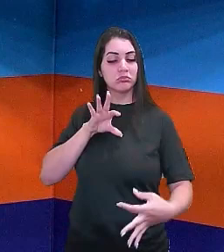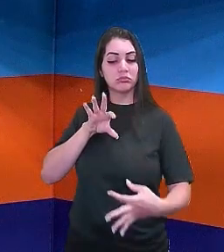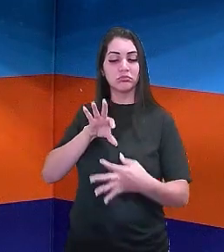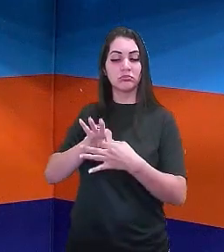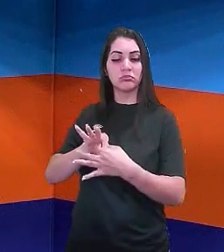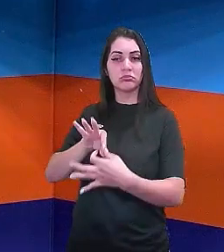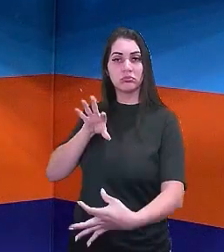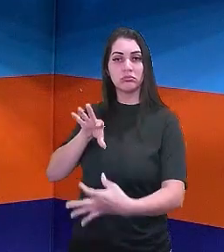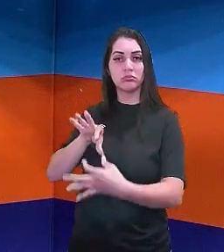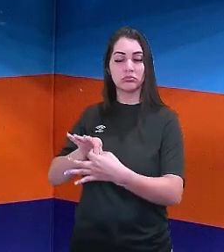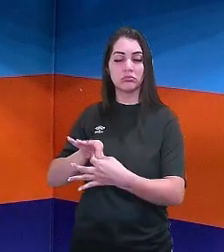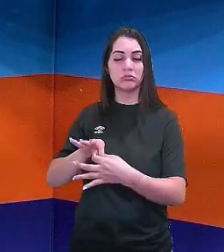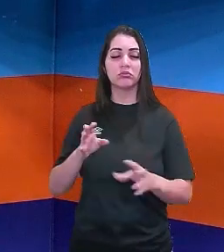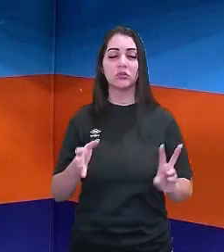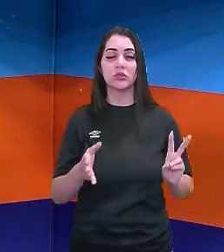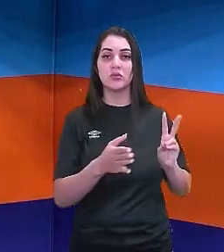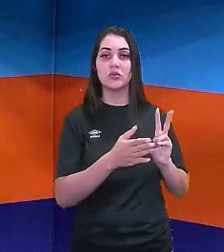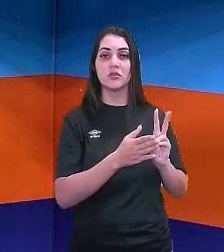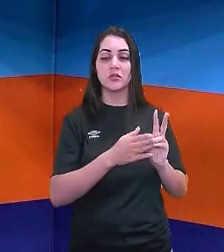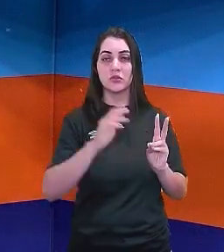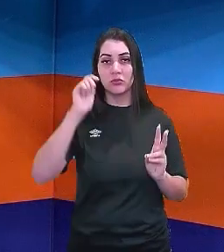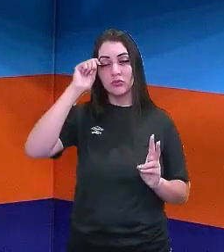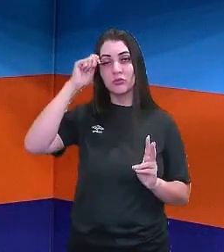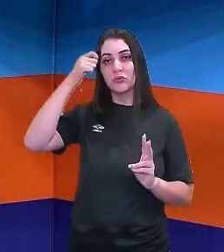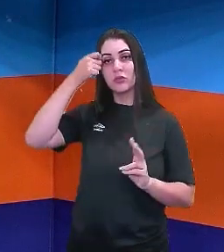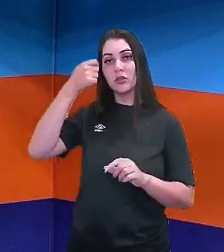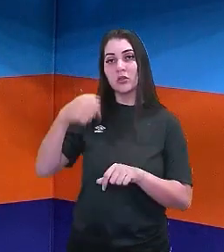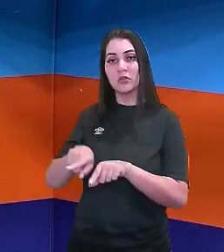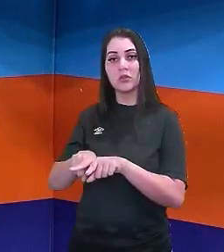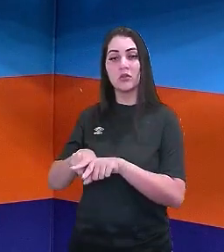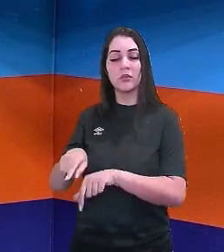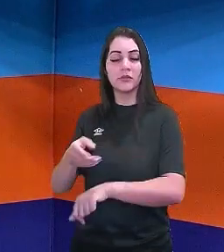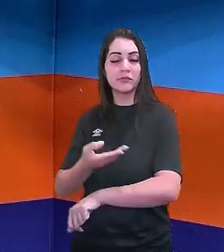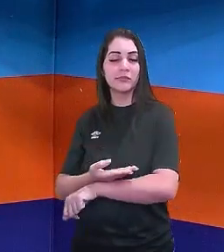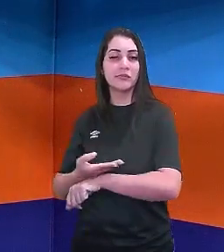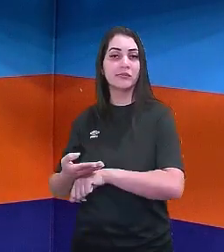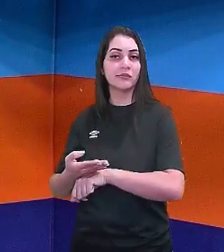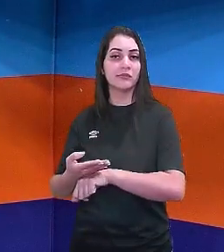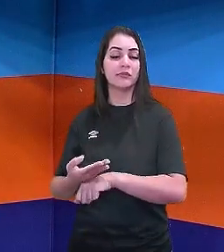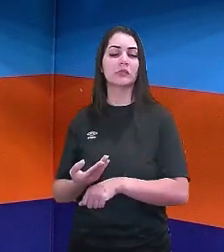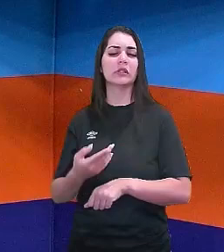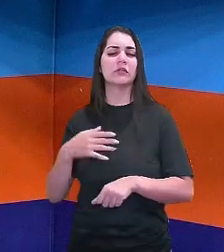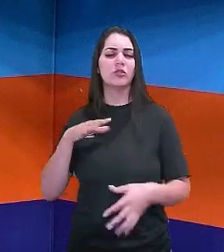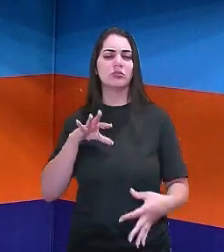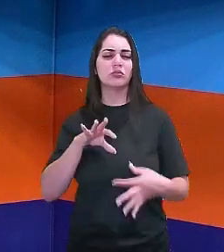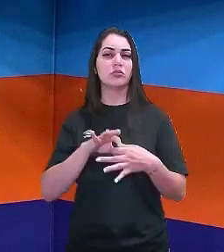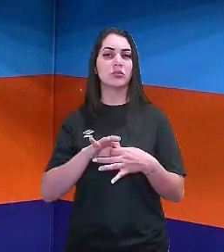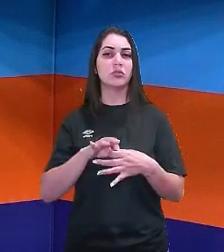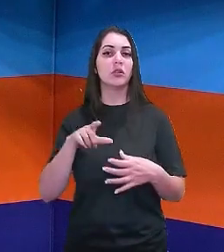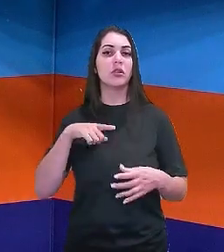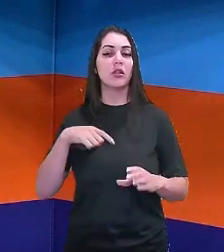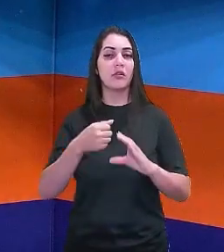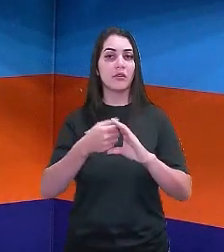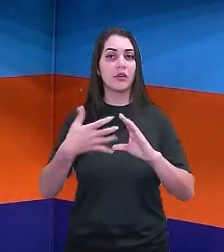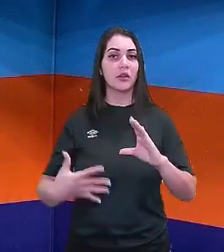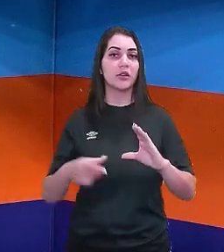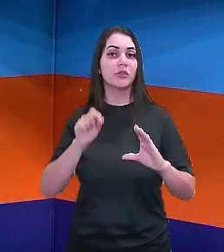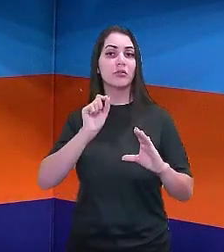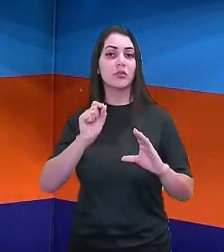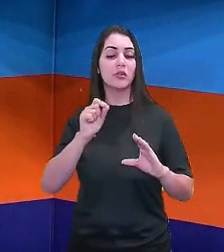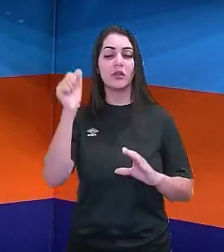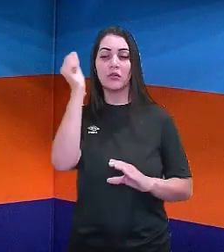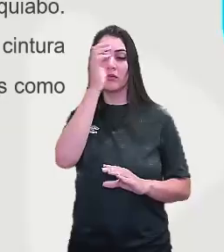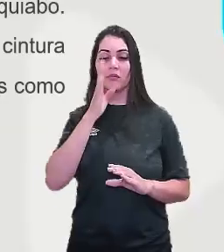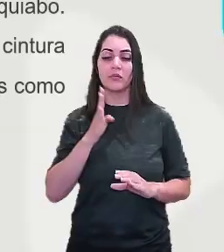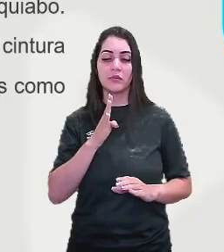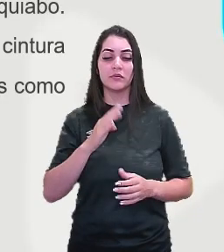dos índios, dos negros e dos brancos, que foram se unindo e transformou as características de quem é o brasileiro. Vamos compreender